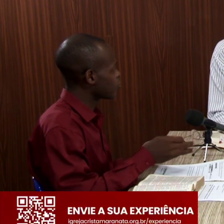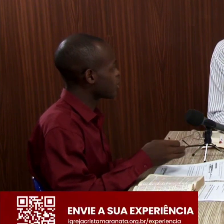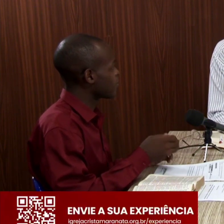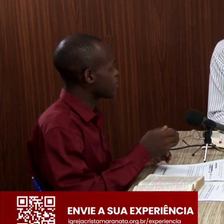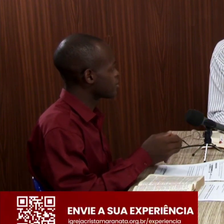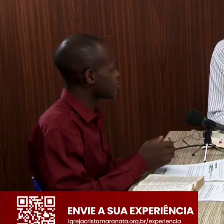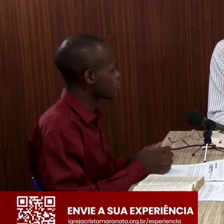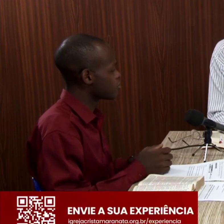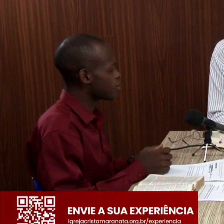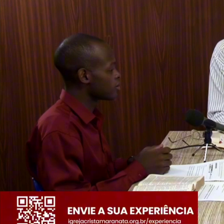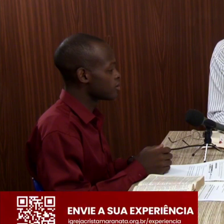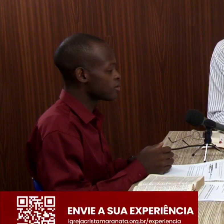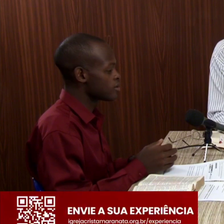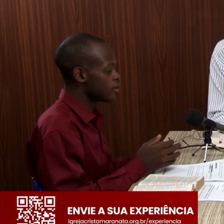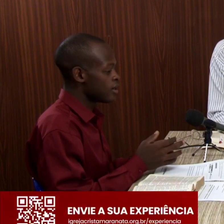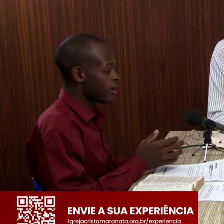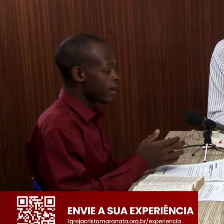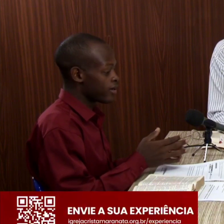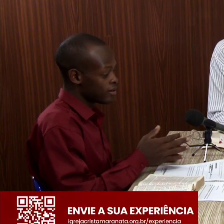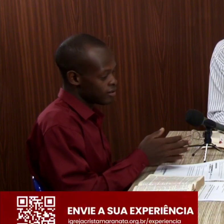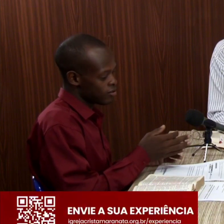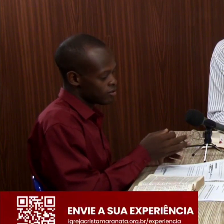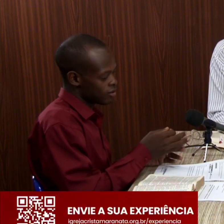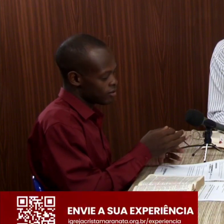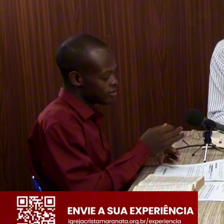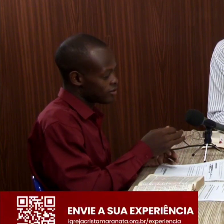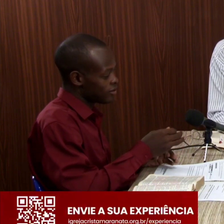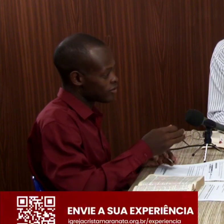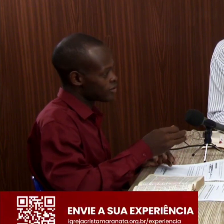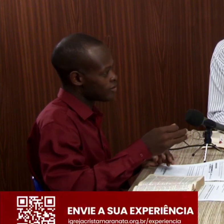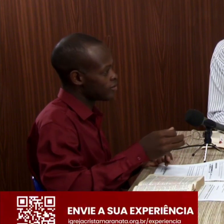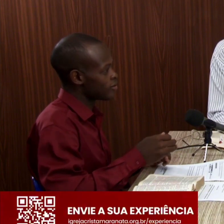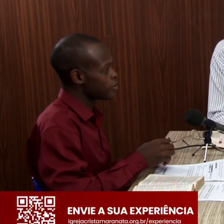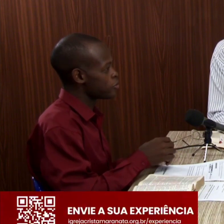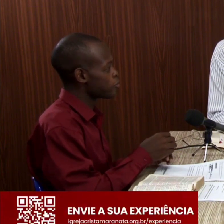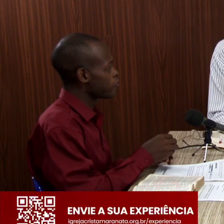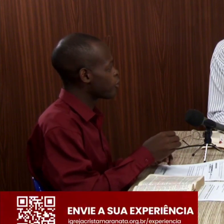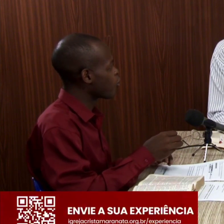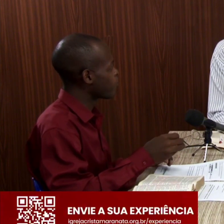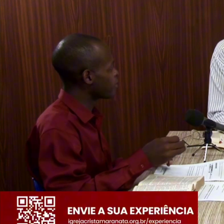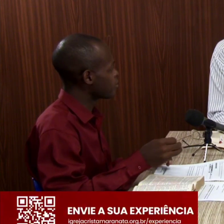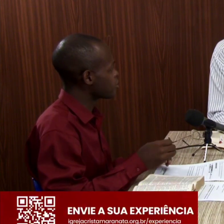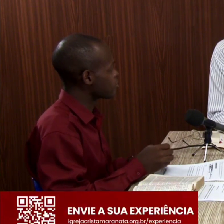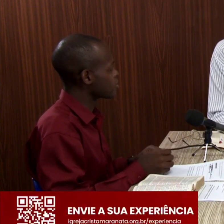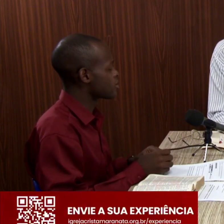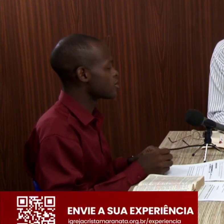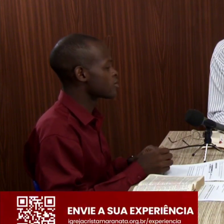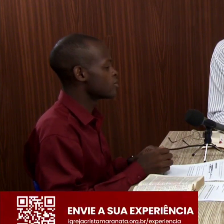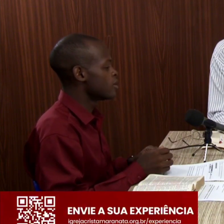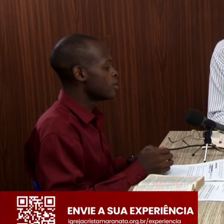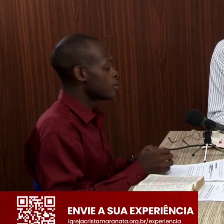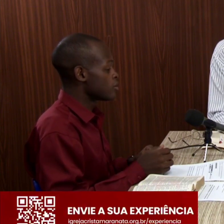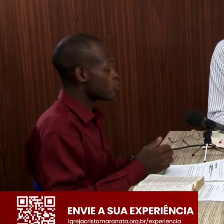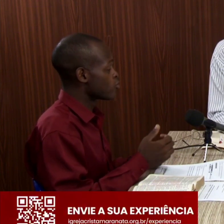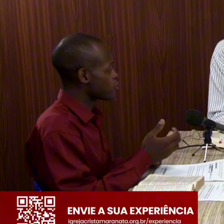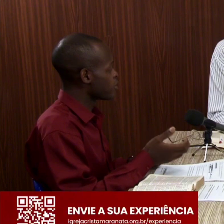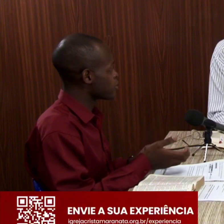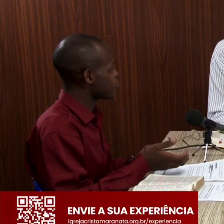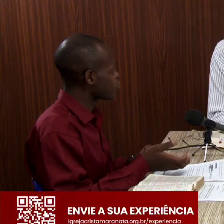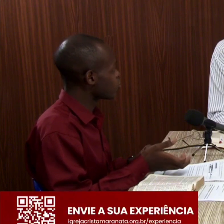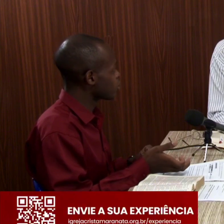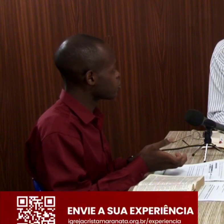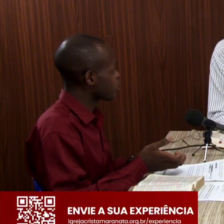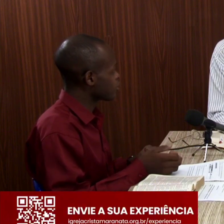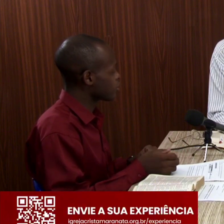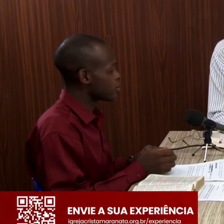vem ultrapassando essas barreiras e a igreja, as igrejas ali da região vem acompanhando esse processo. Tem sido uma